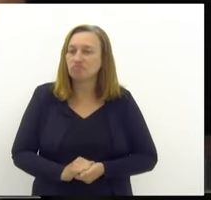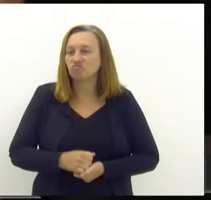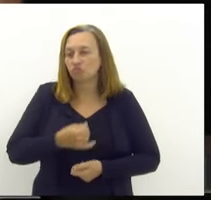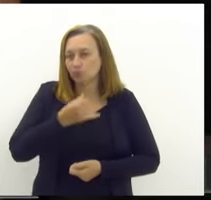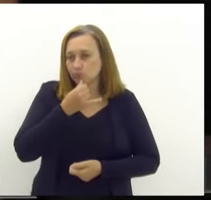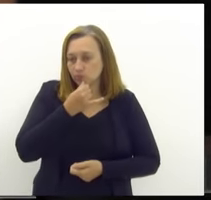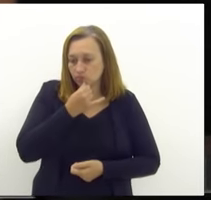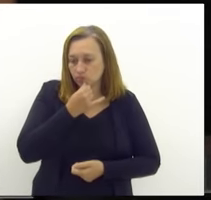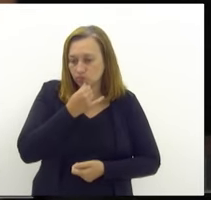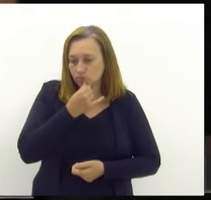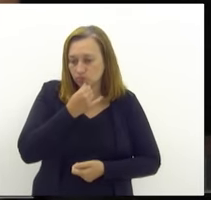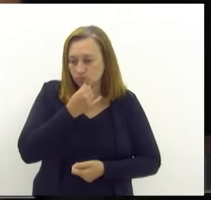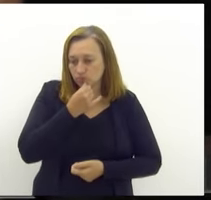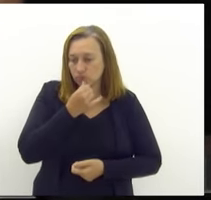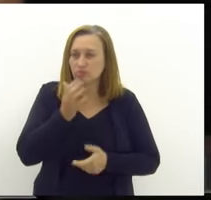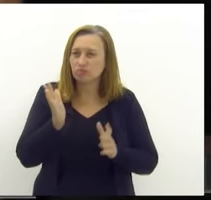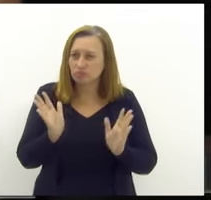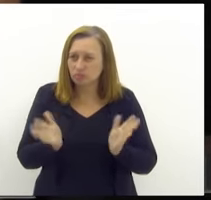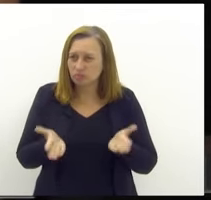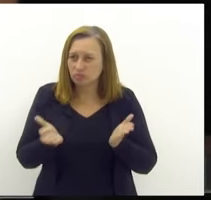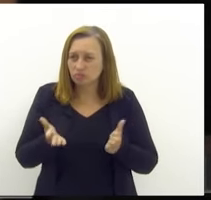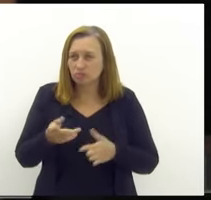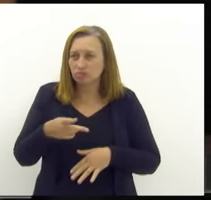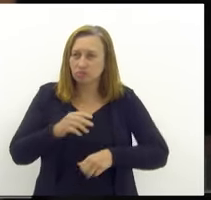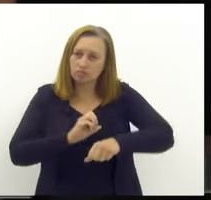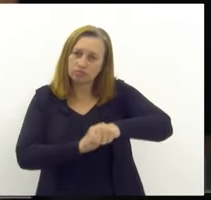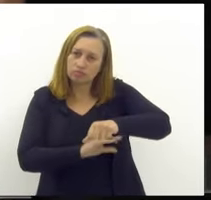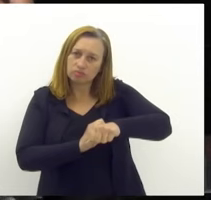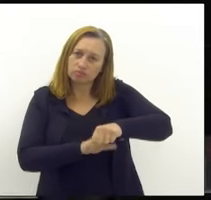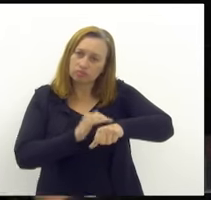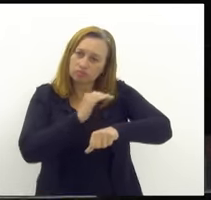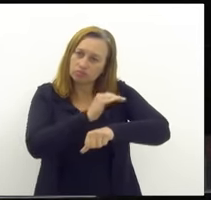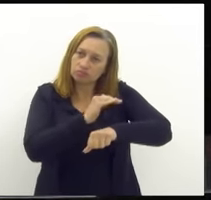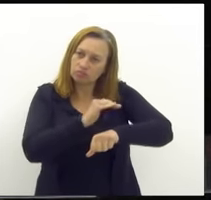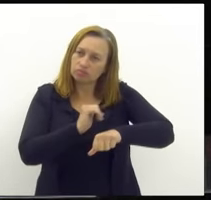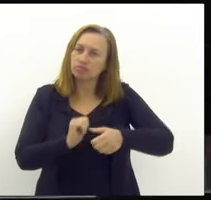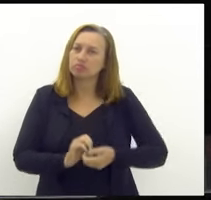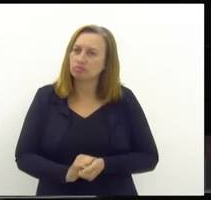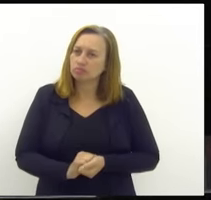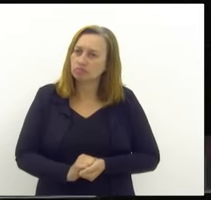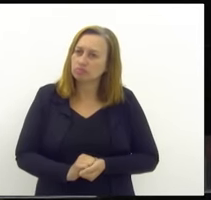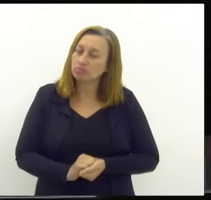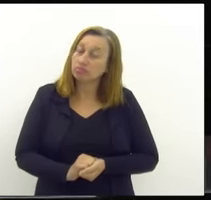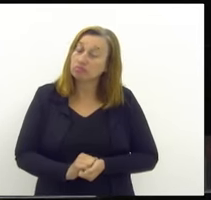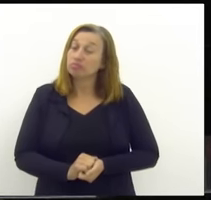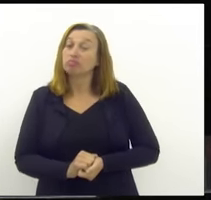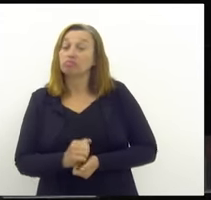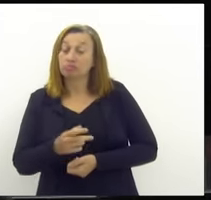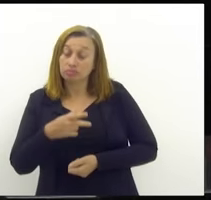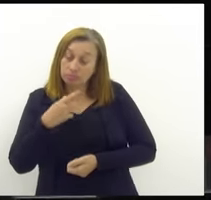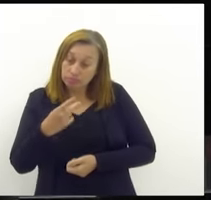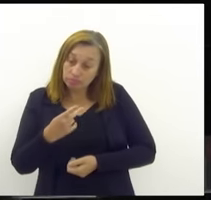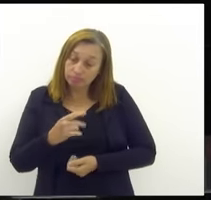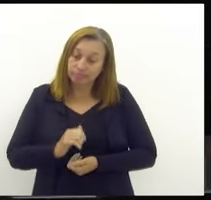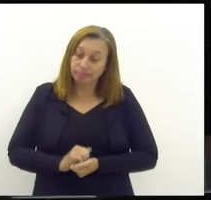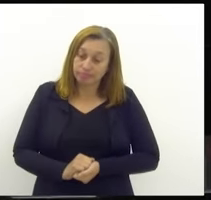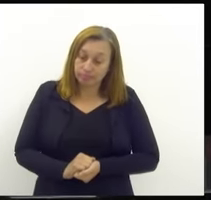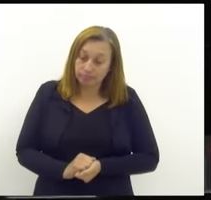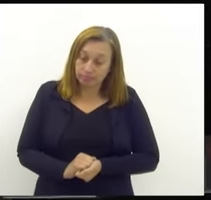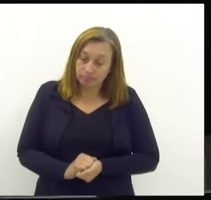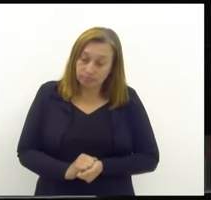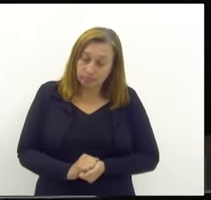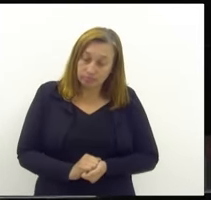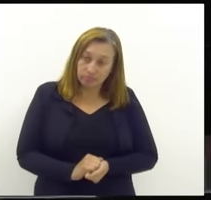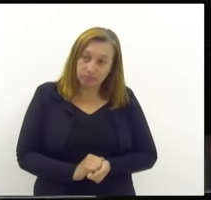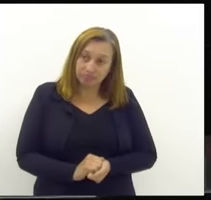lamentar a gente hoje tá mexendo nesse fundo soberano da forma como a gente tá evidentemente mexendo